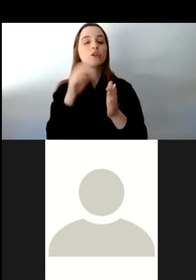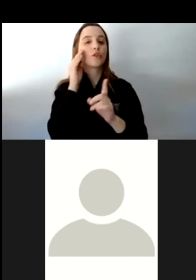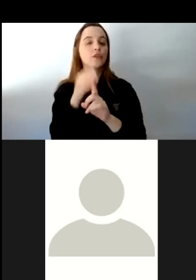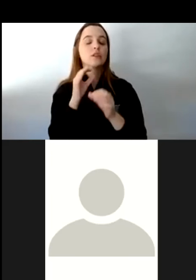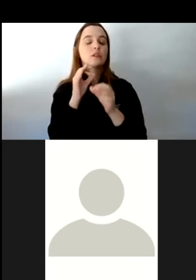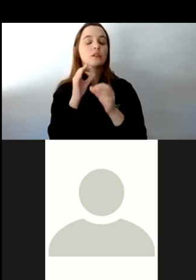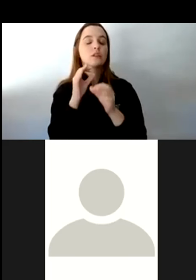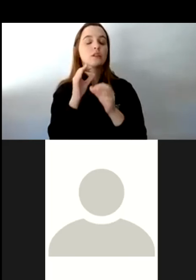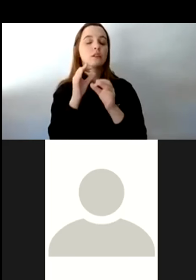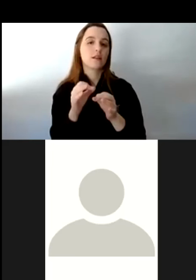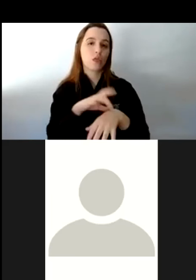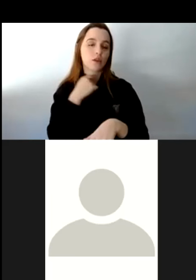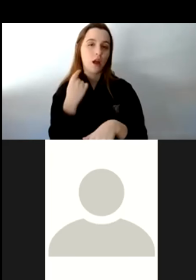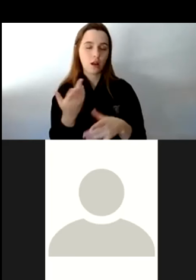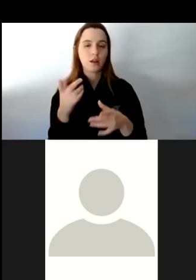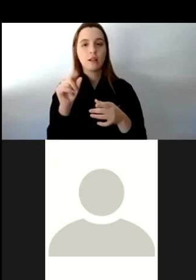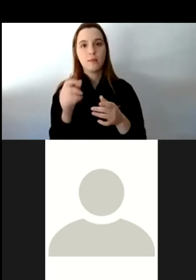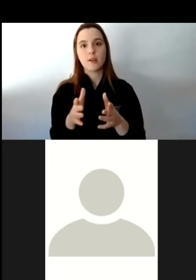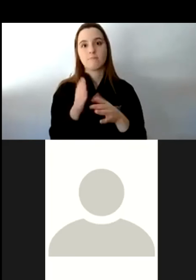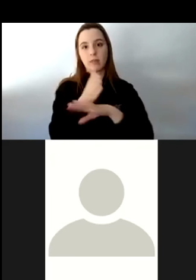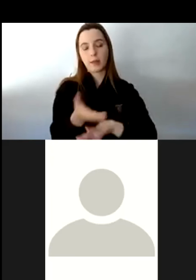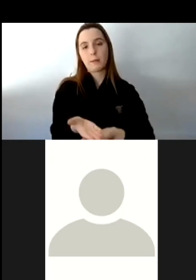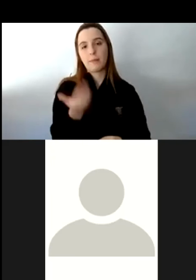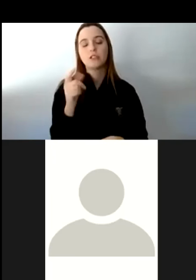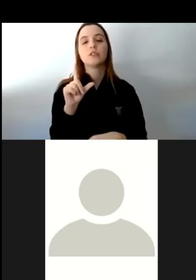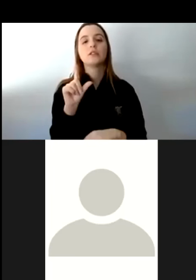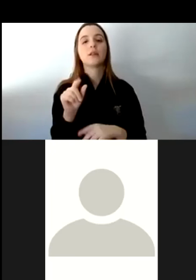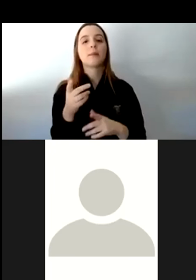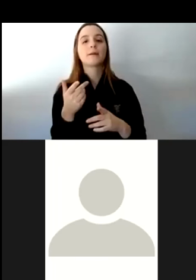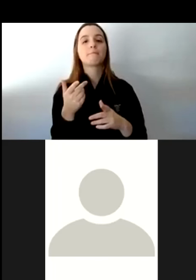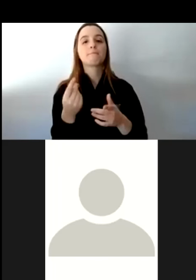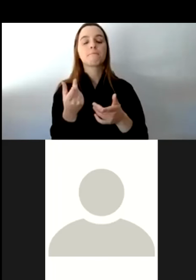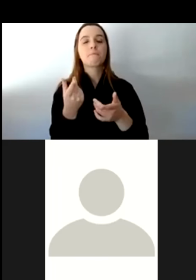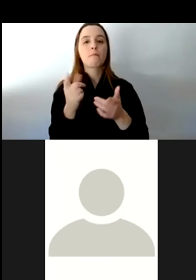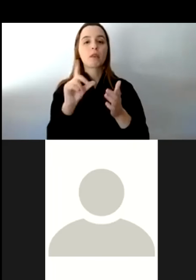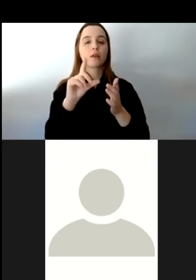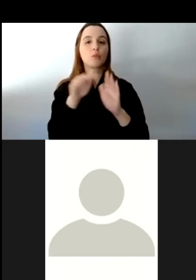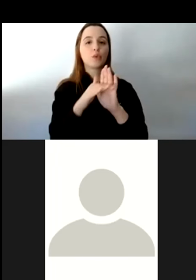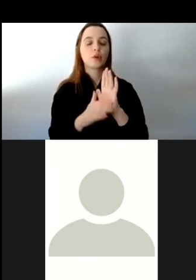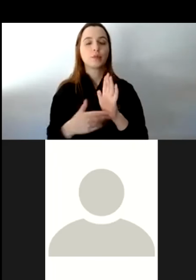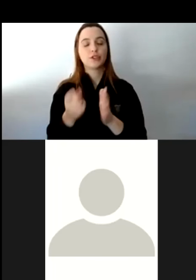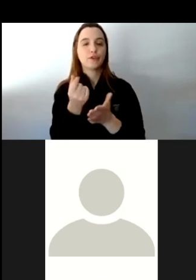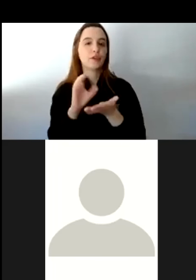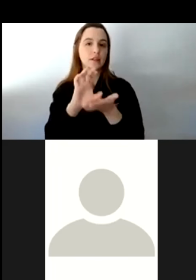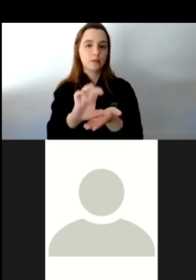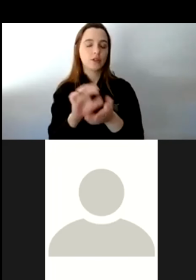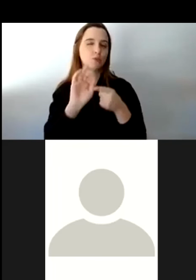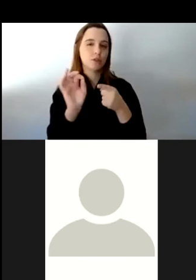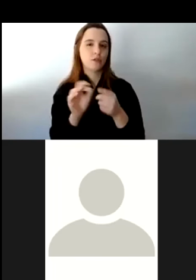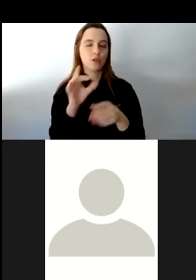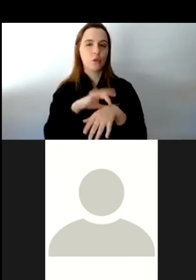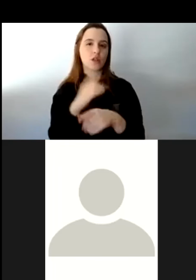para tratamento de doenças raras e maior investimento em programas de financiamento específico para algumas